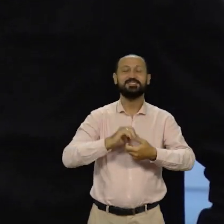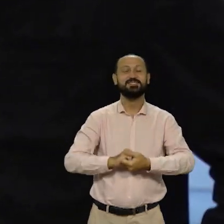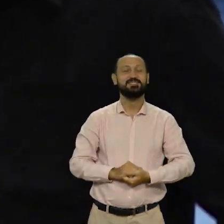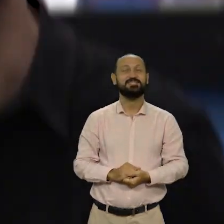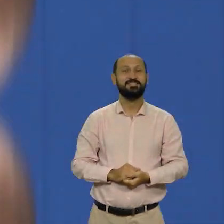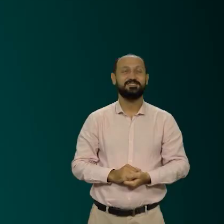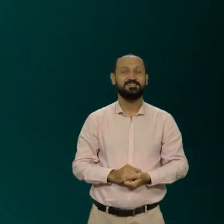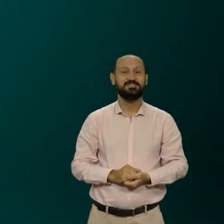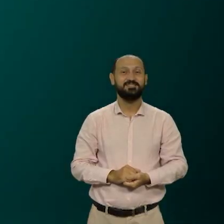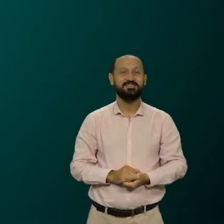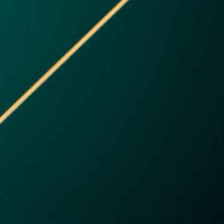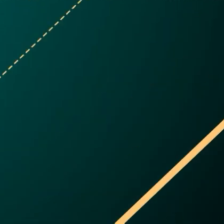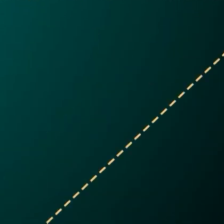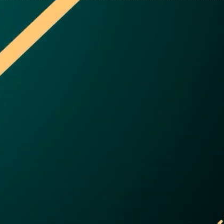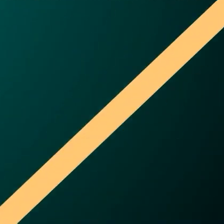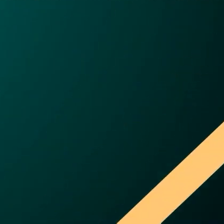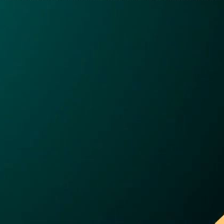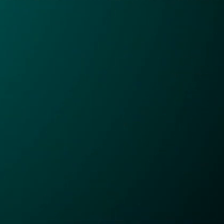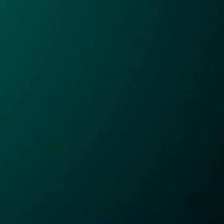Legislativo.